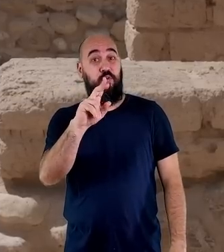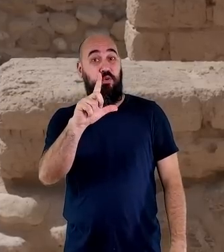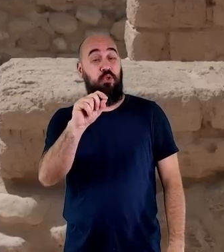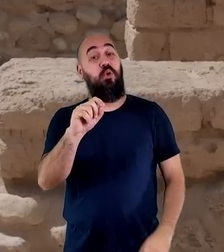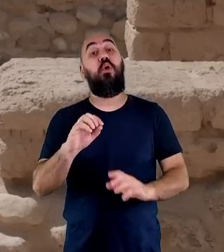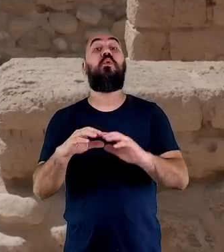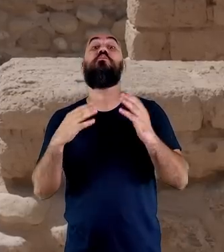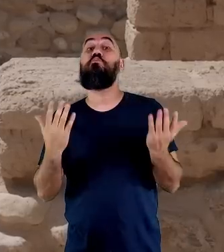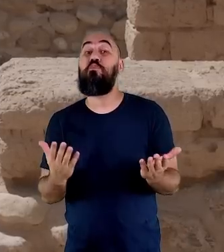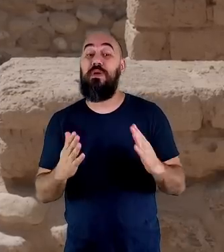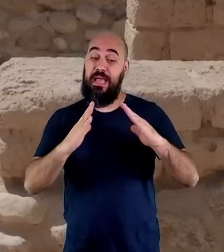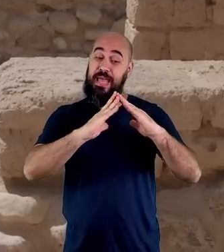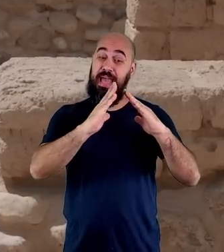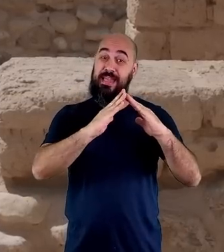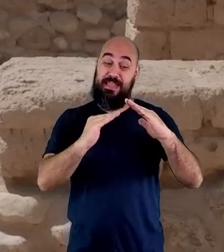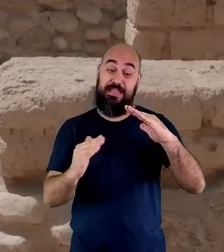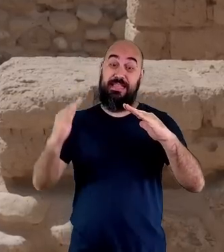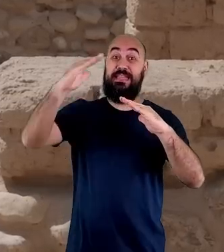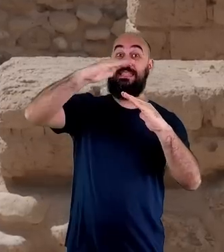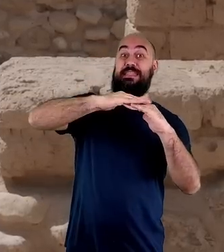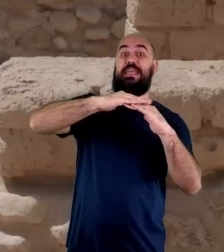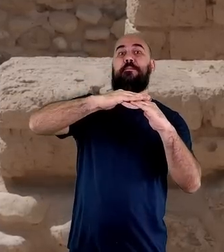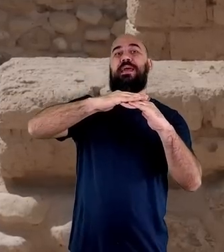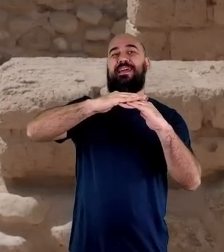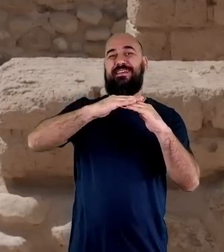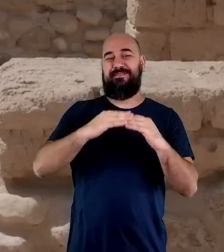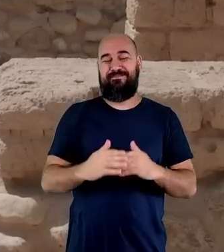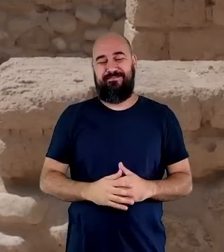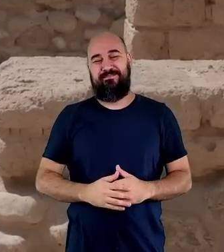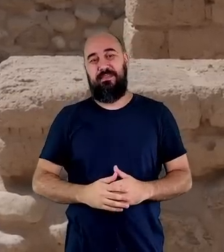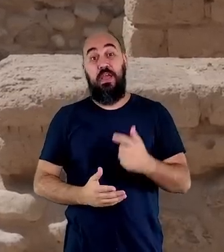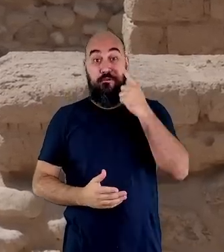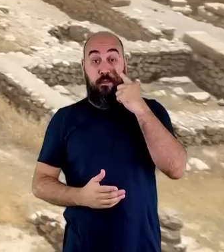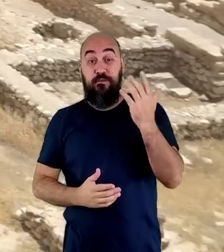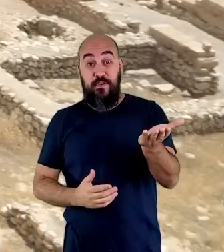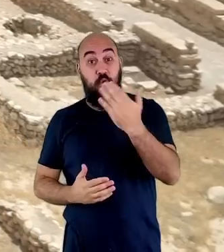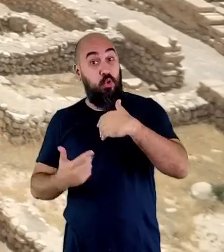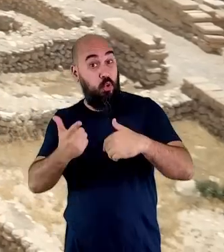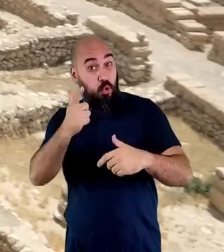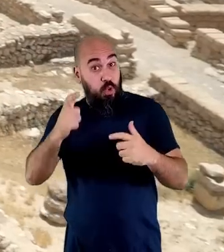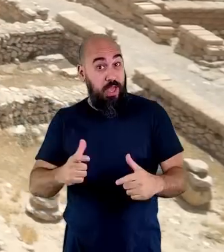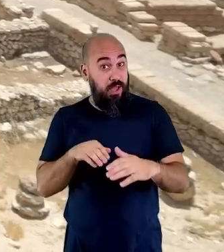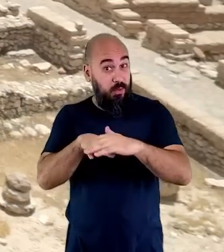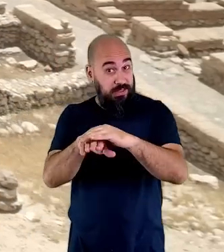embaixo, que é o lugar onde eles estocavam os alimentos, tá bom? Então vem comigo.